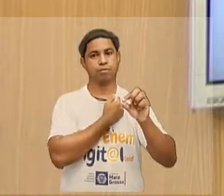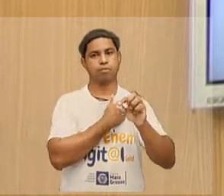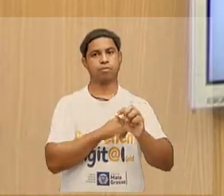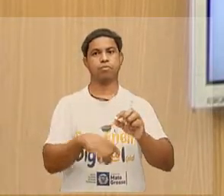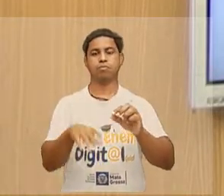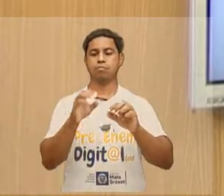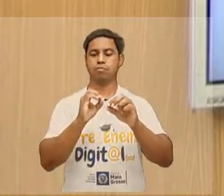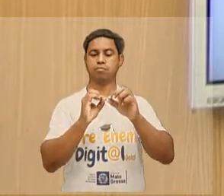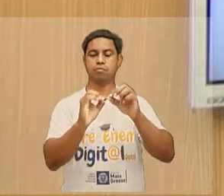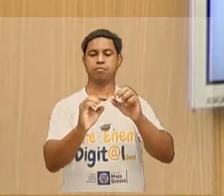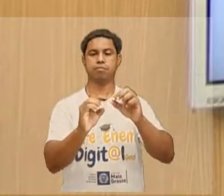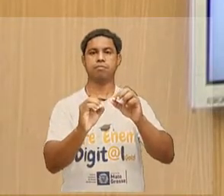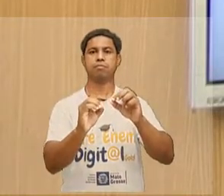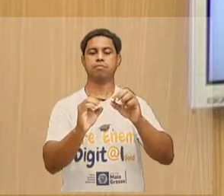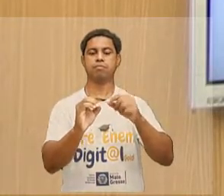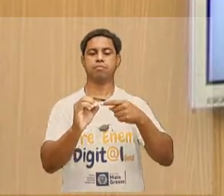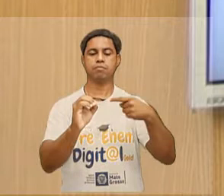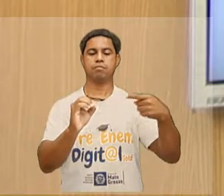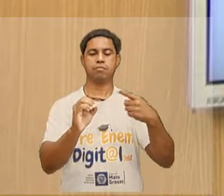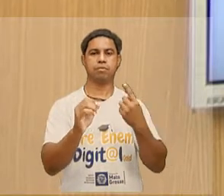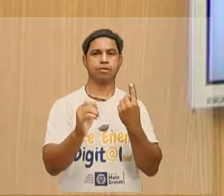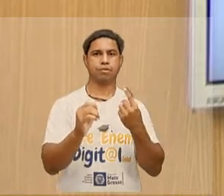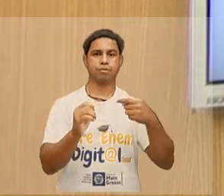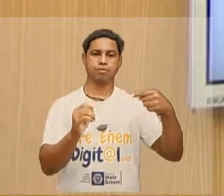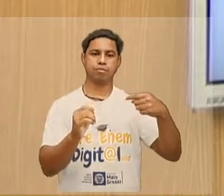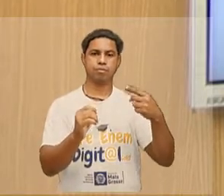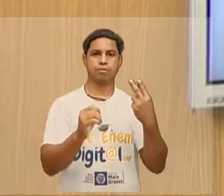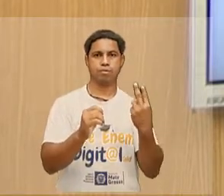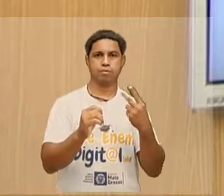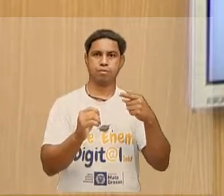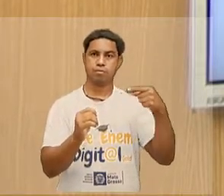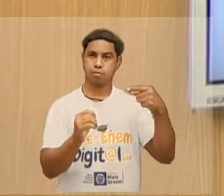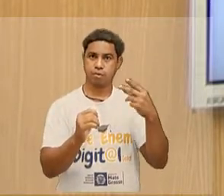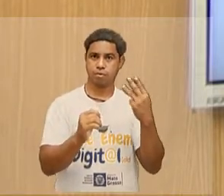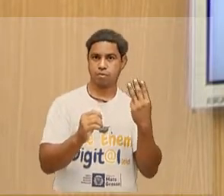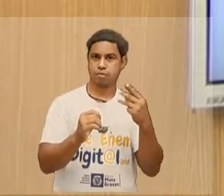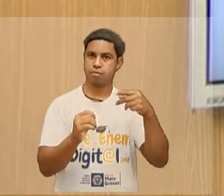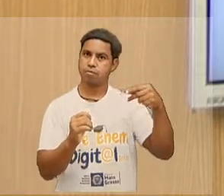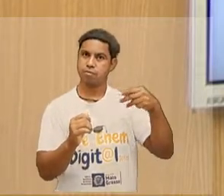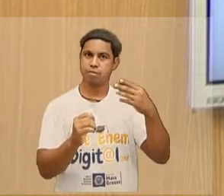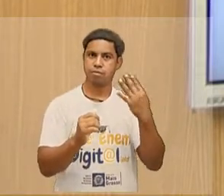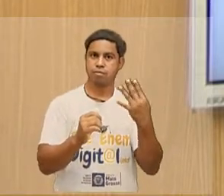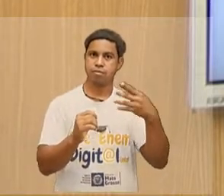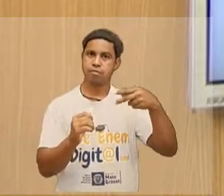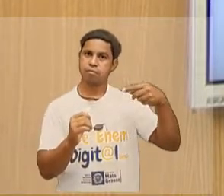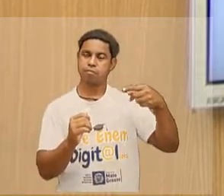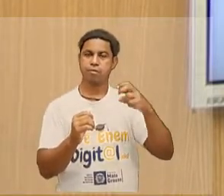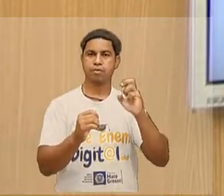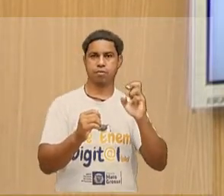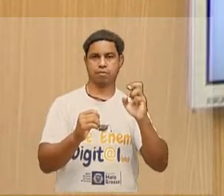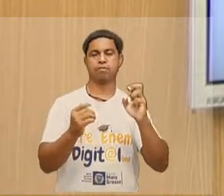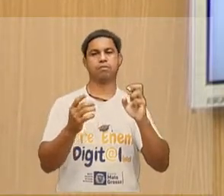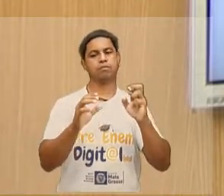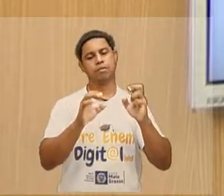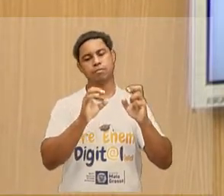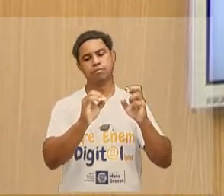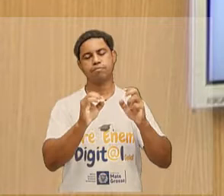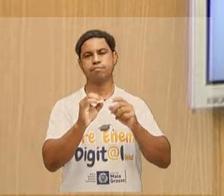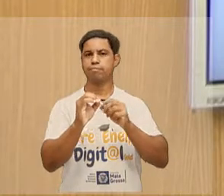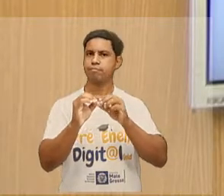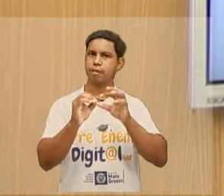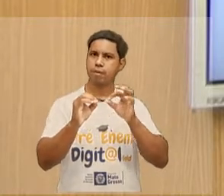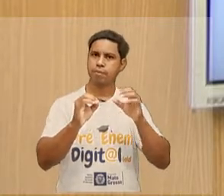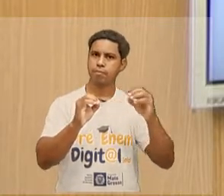1, menos 2, menos 3, menos 4, ok? Então, quanto mais afastado do zero, menor é o número. Quanto